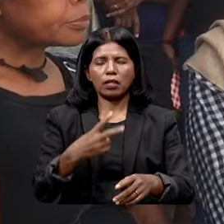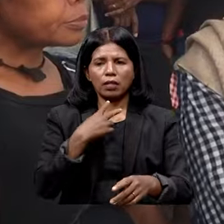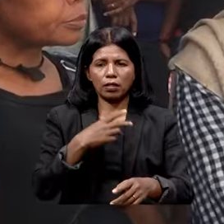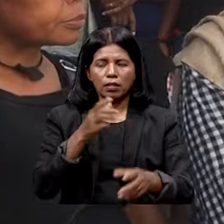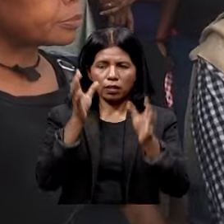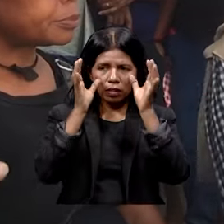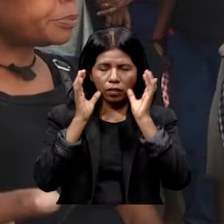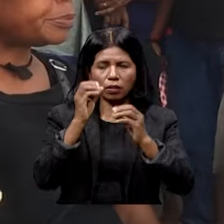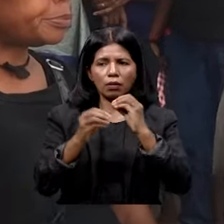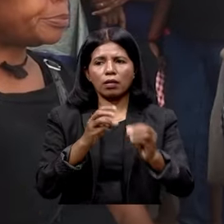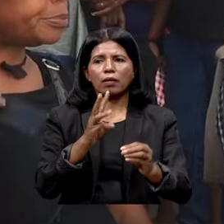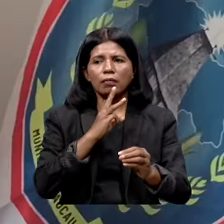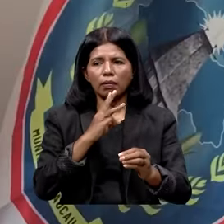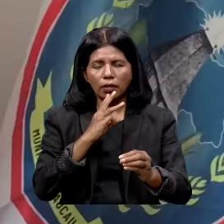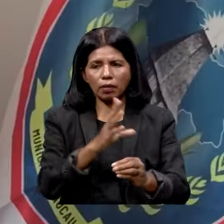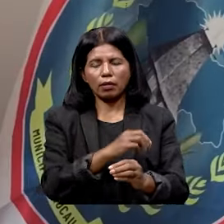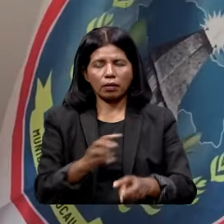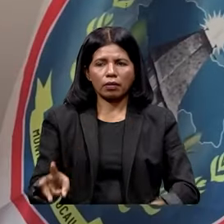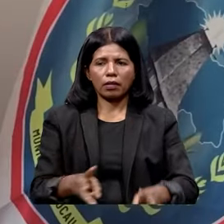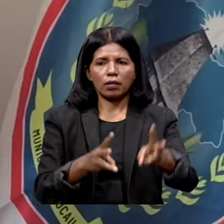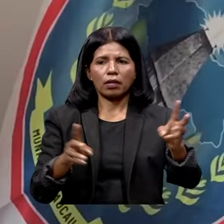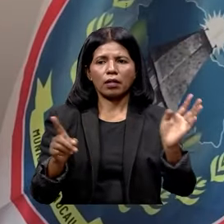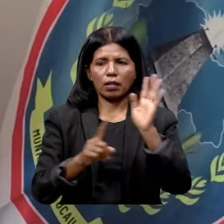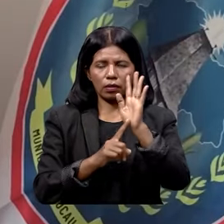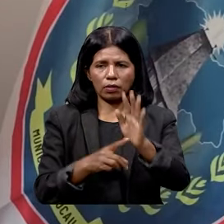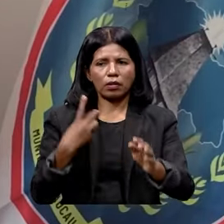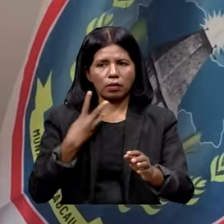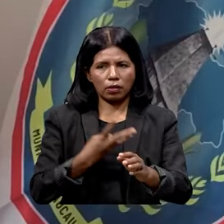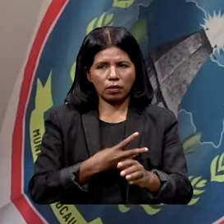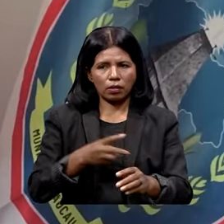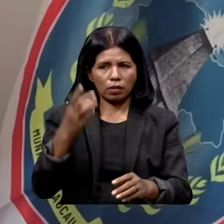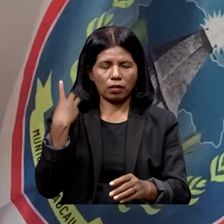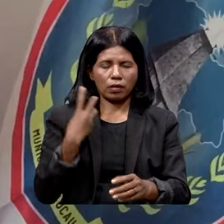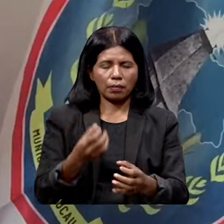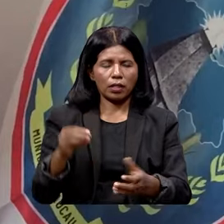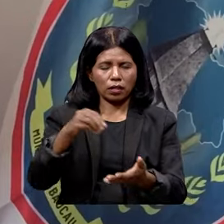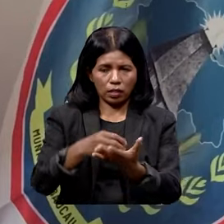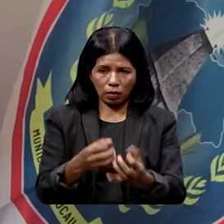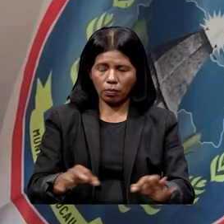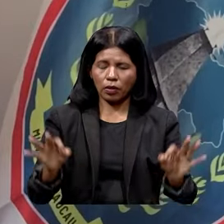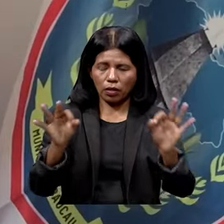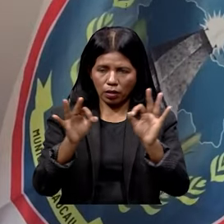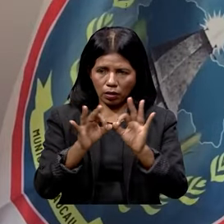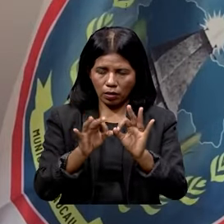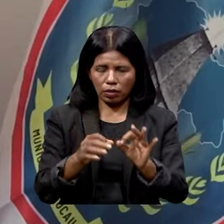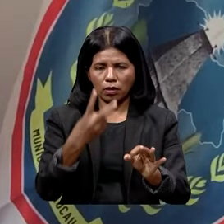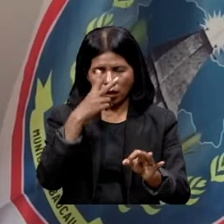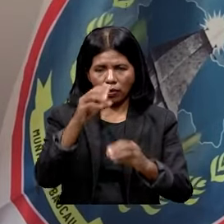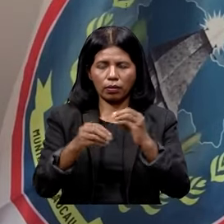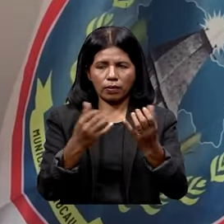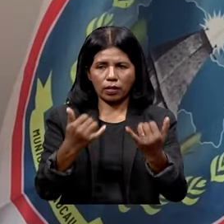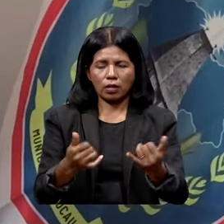kona babe kona bel cidade estrada saimos a minha ponto importante a to resolve